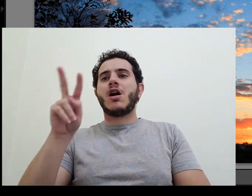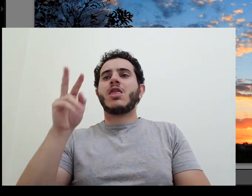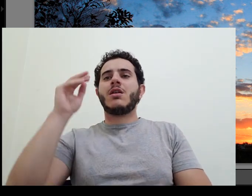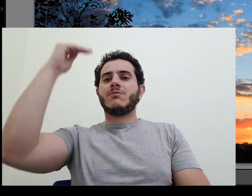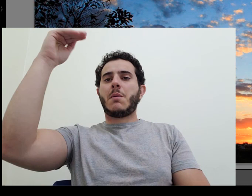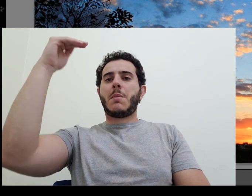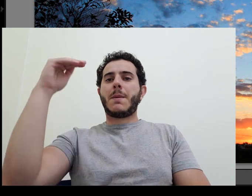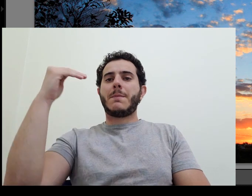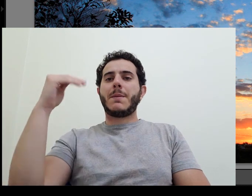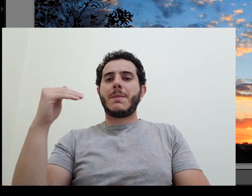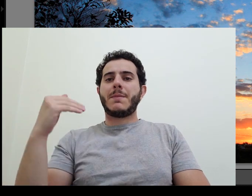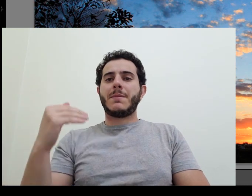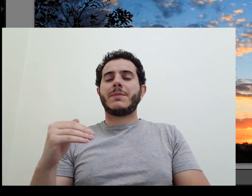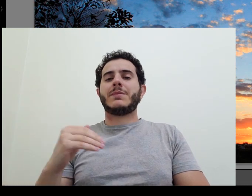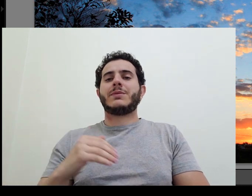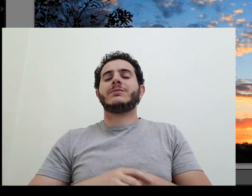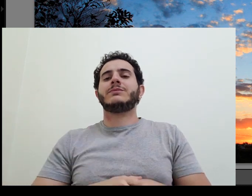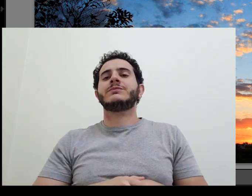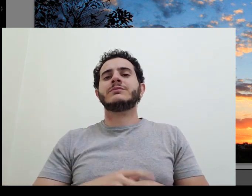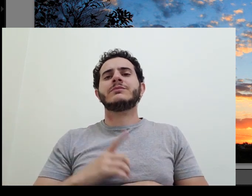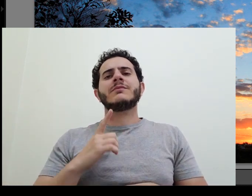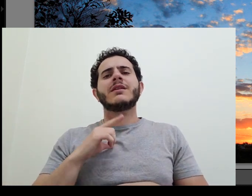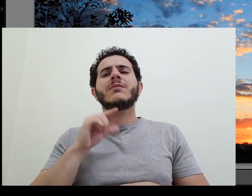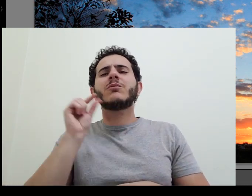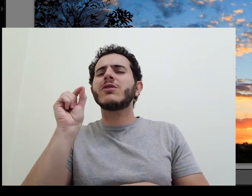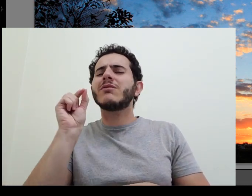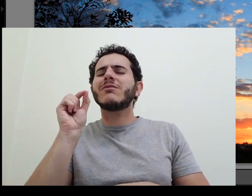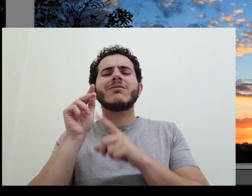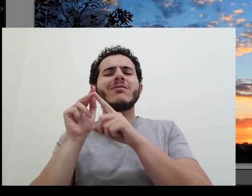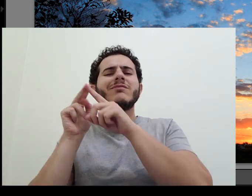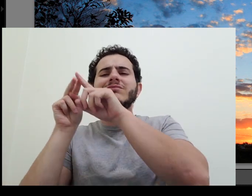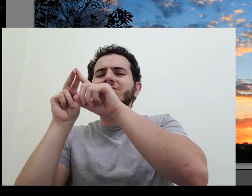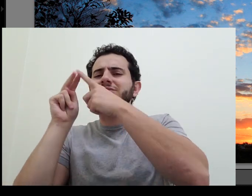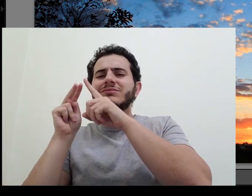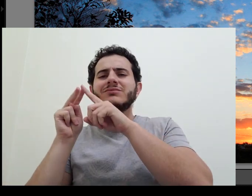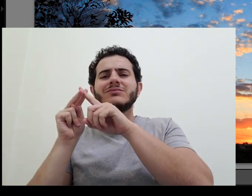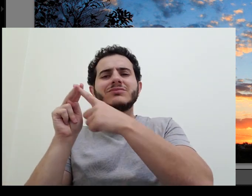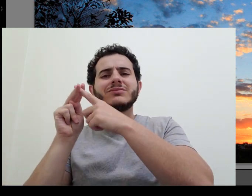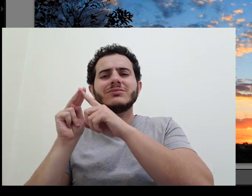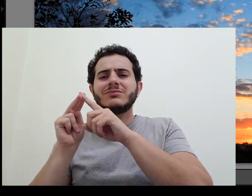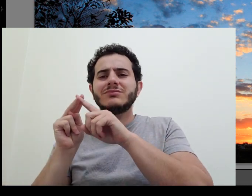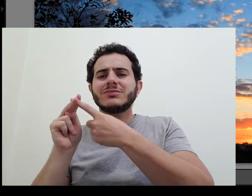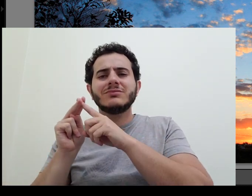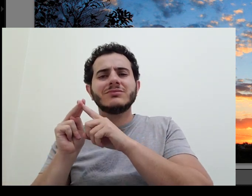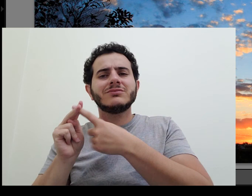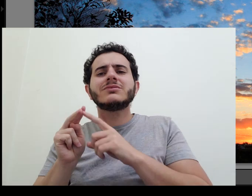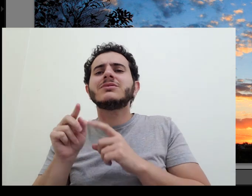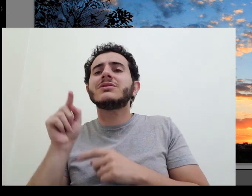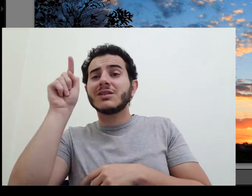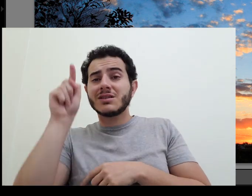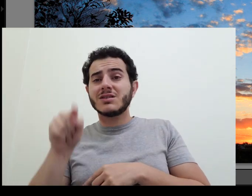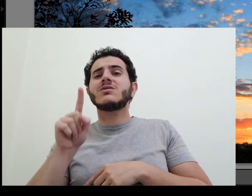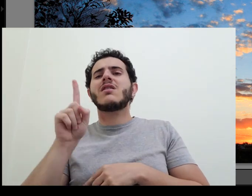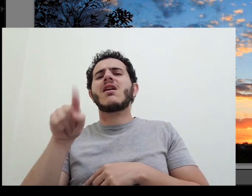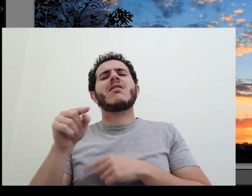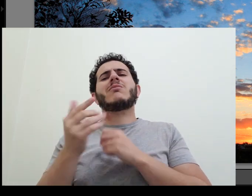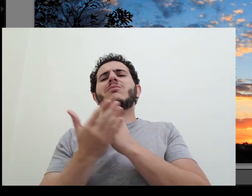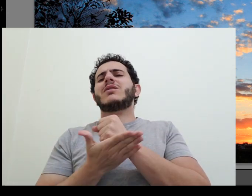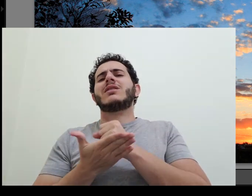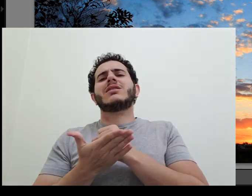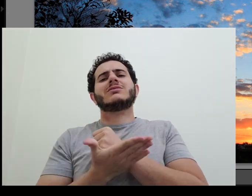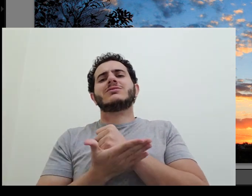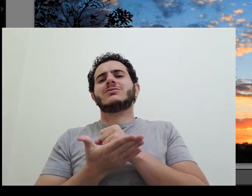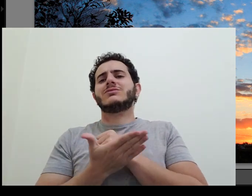em 25, que por padrão também já veio para o seu arquivo RAW. E aí apliquei aqui a luz do dia, câmera, paisagem, no perfil de cor, e fiz esses